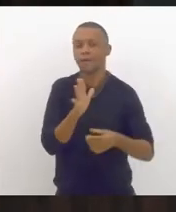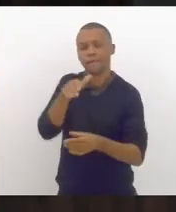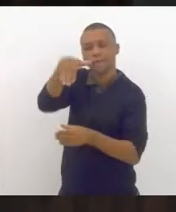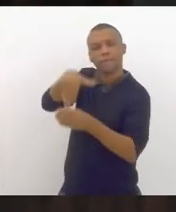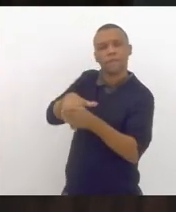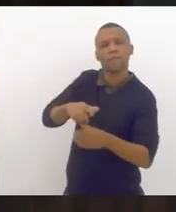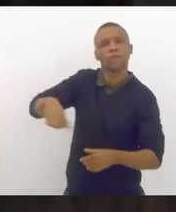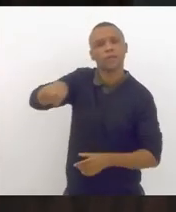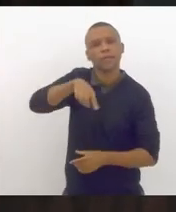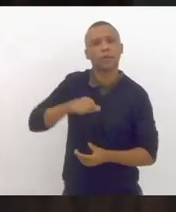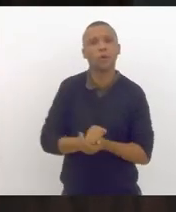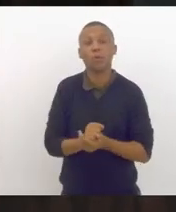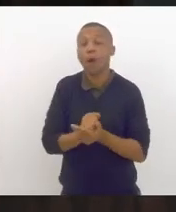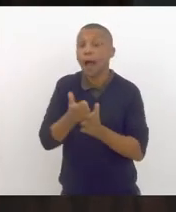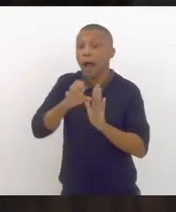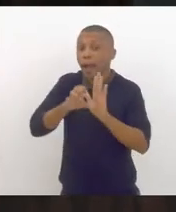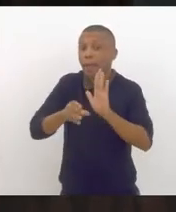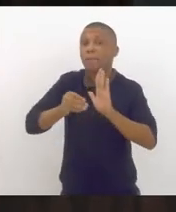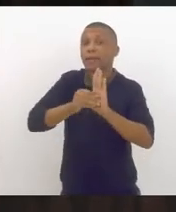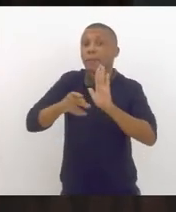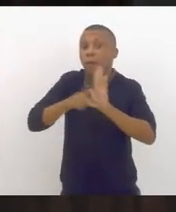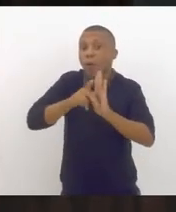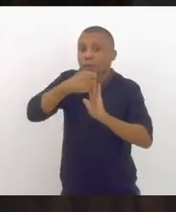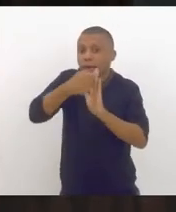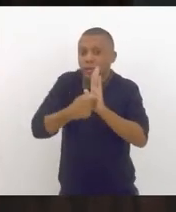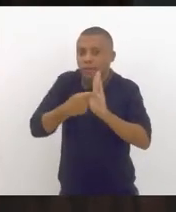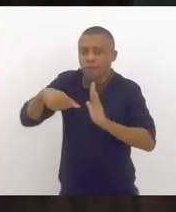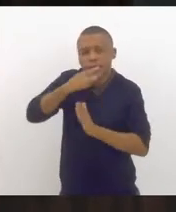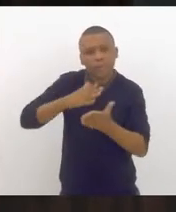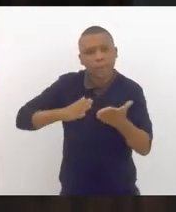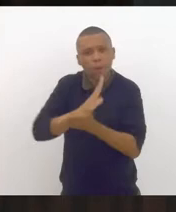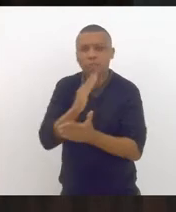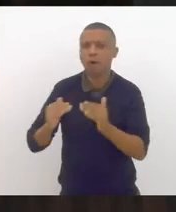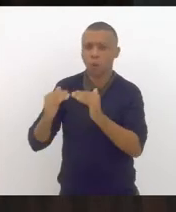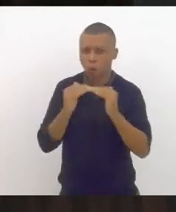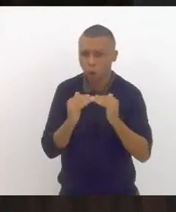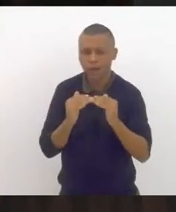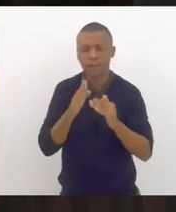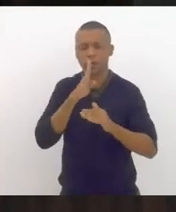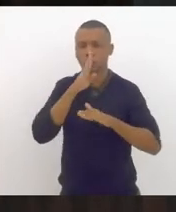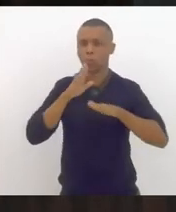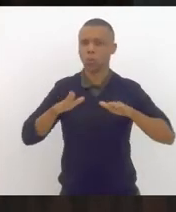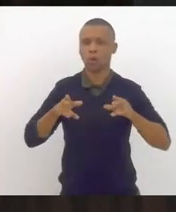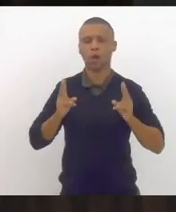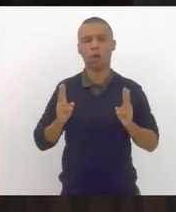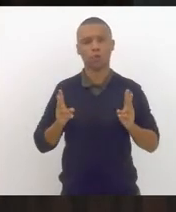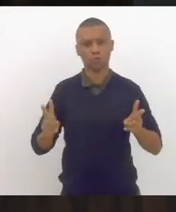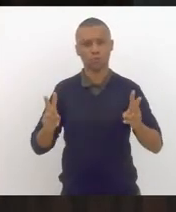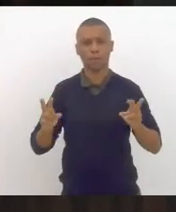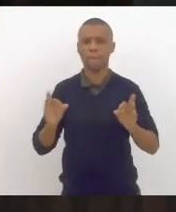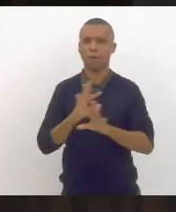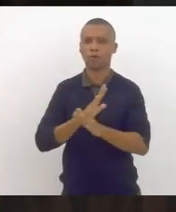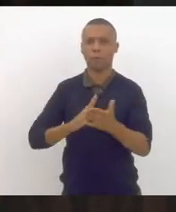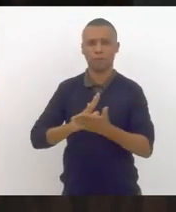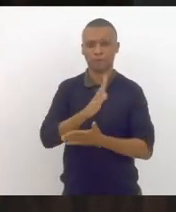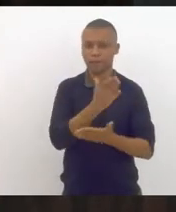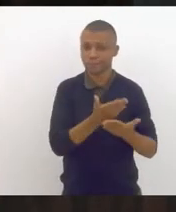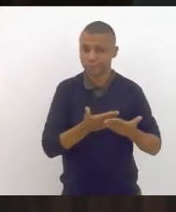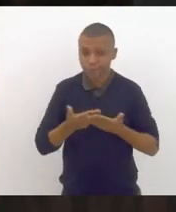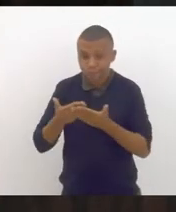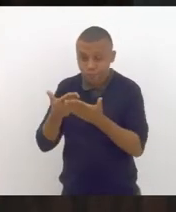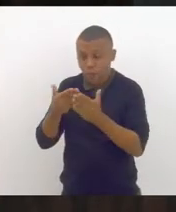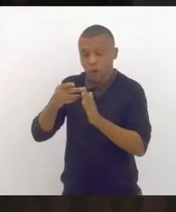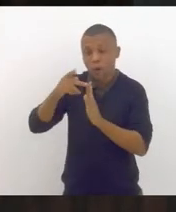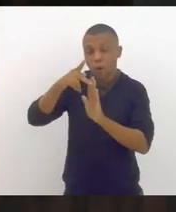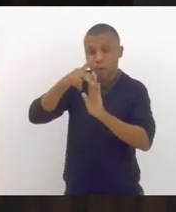Em votação, emenda de redação. Senhores que aprovam, permaneçam como estão. Aprovado. Em votação, a redação